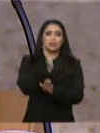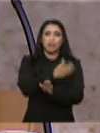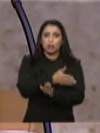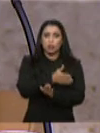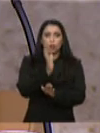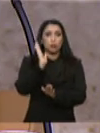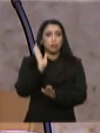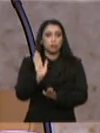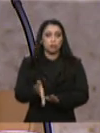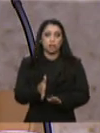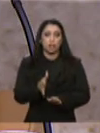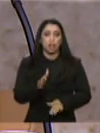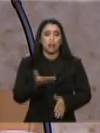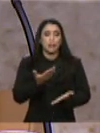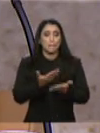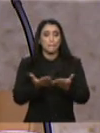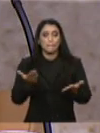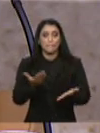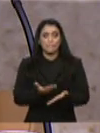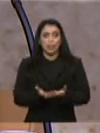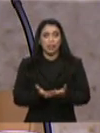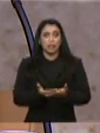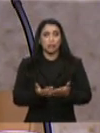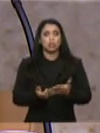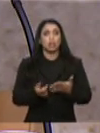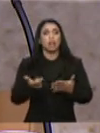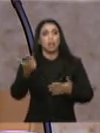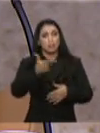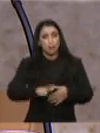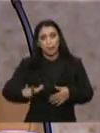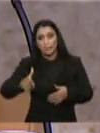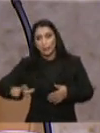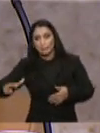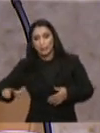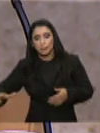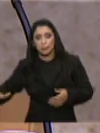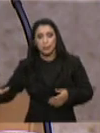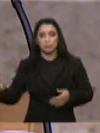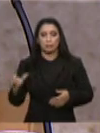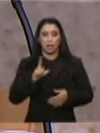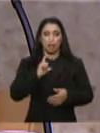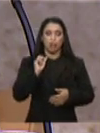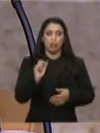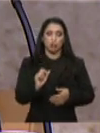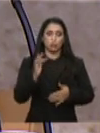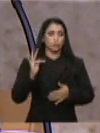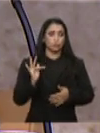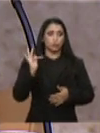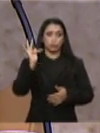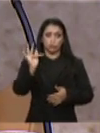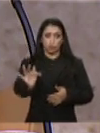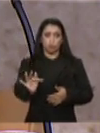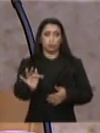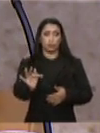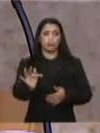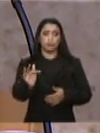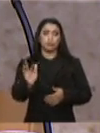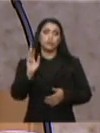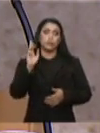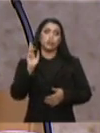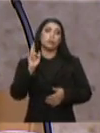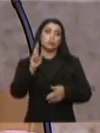entanto, apenas perde eficácia vinculativa em relação aos eventos futuros, em razão